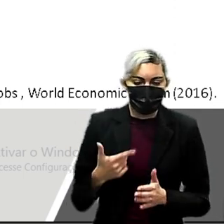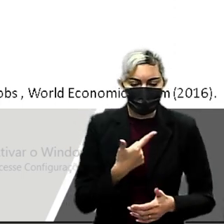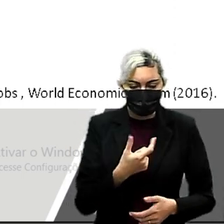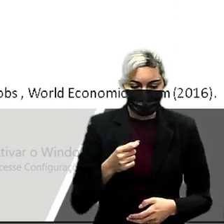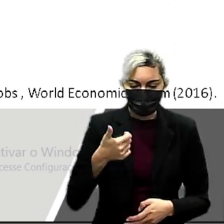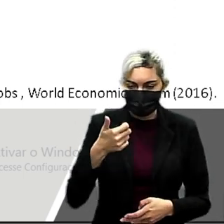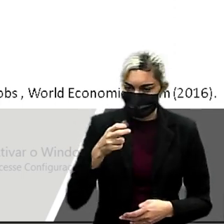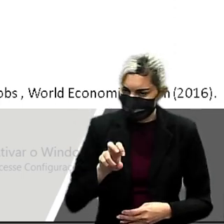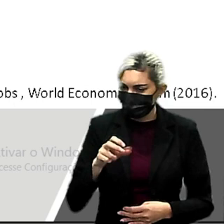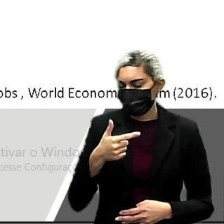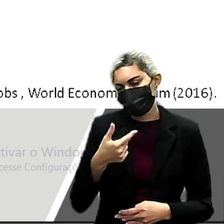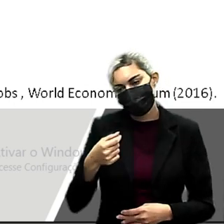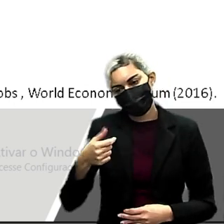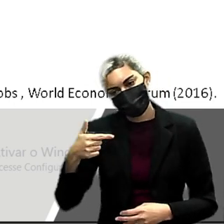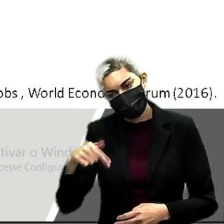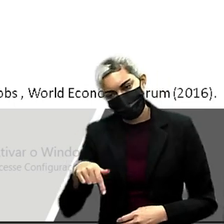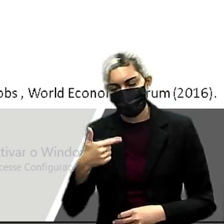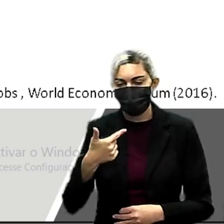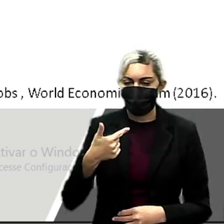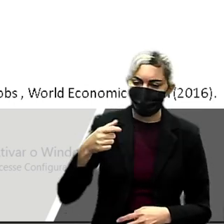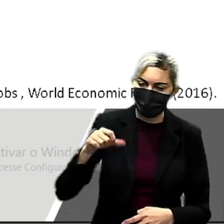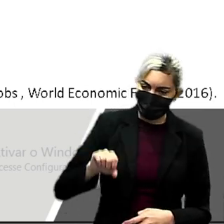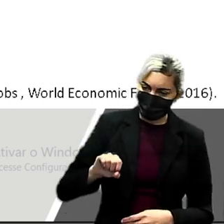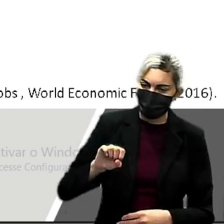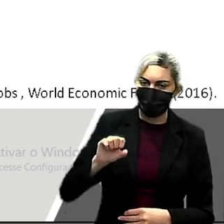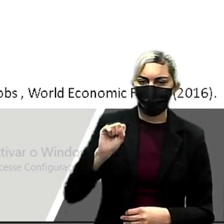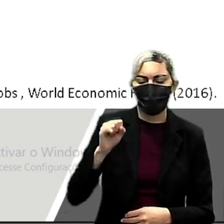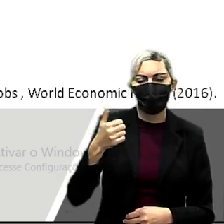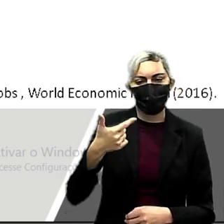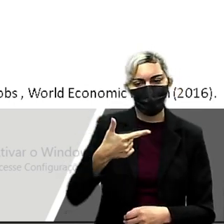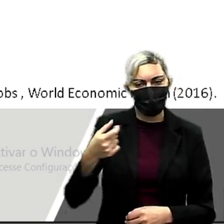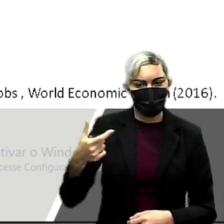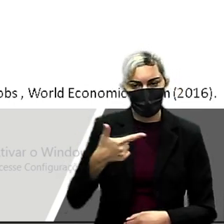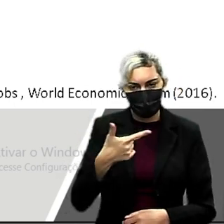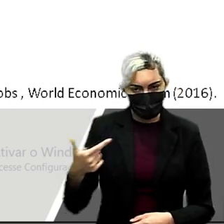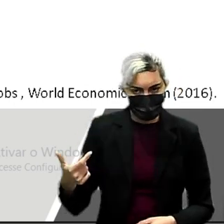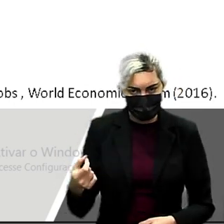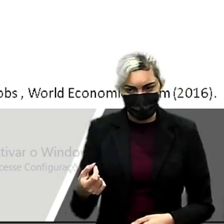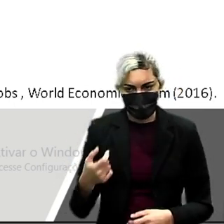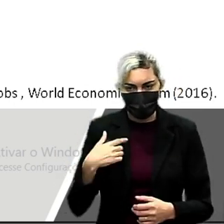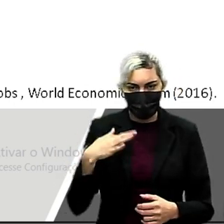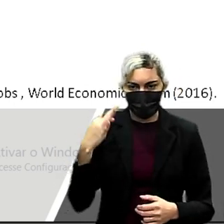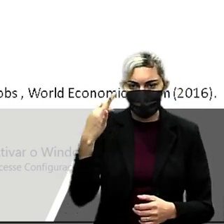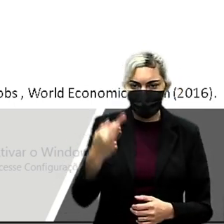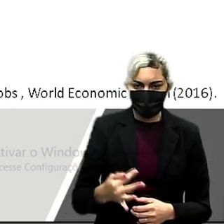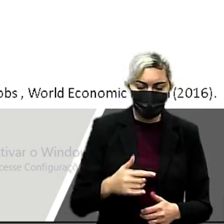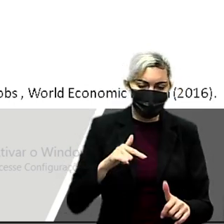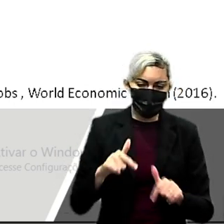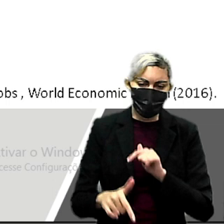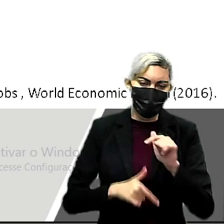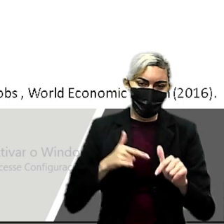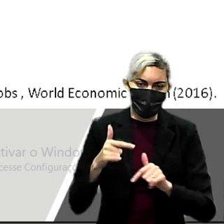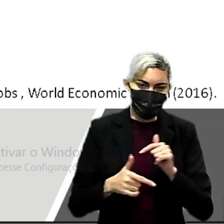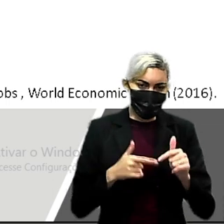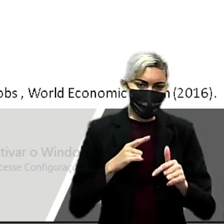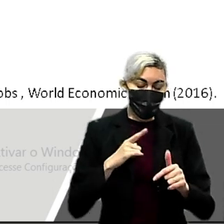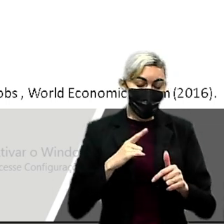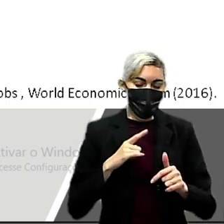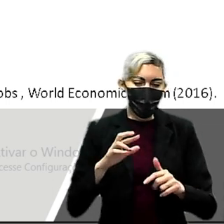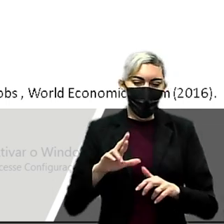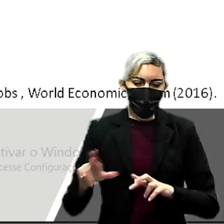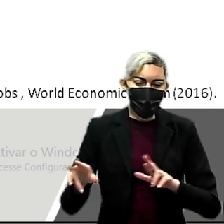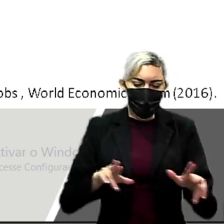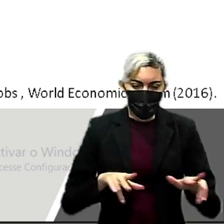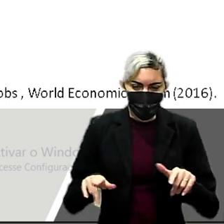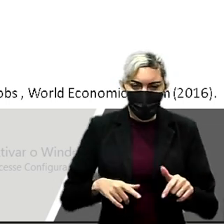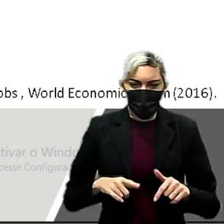2015, 2017, 2018, 2020, vocês têm aí o futuro, né, de trabalho com diferentes